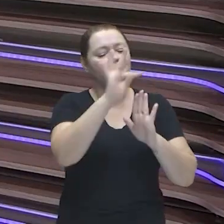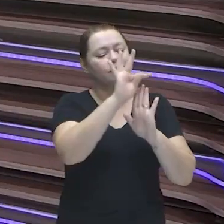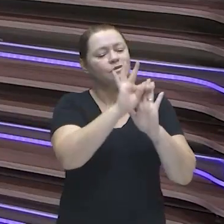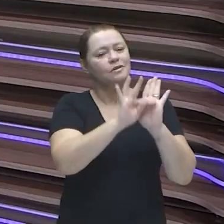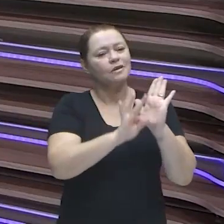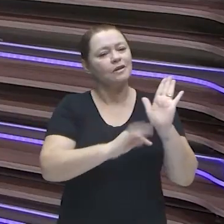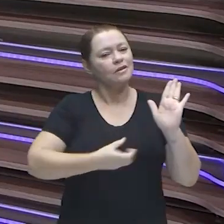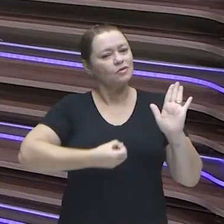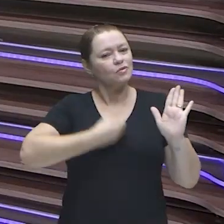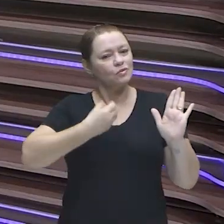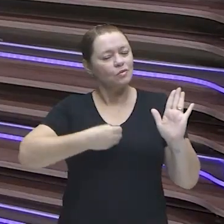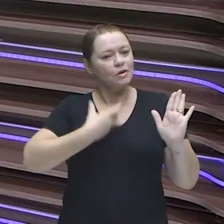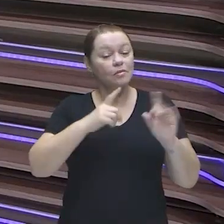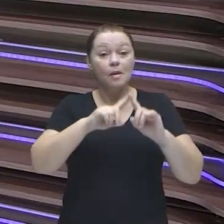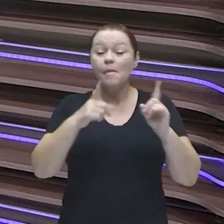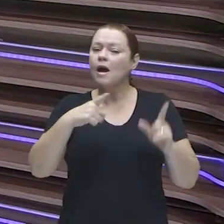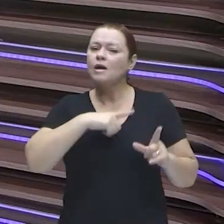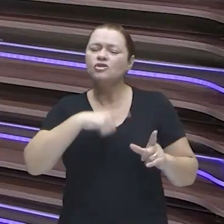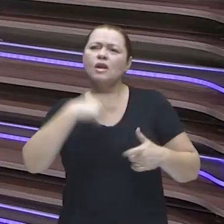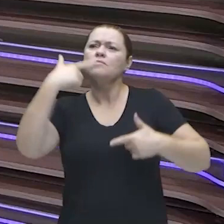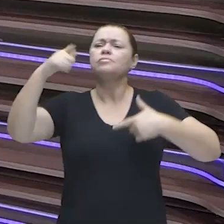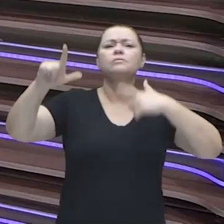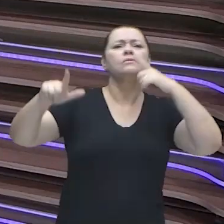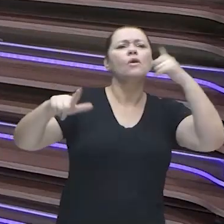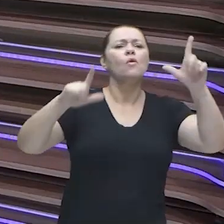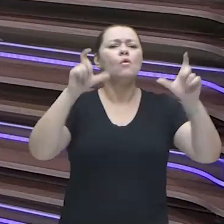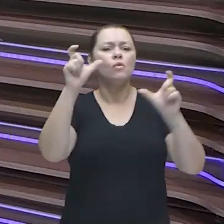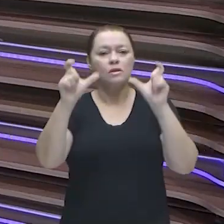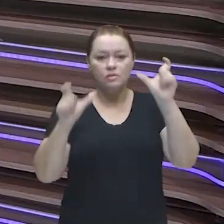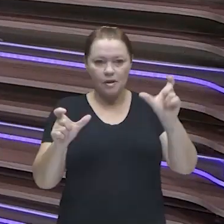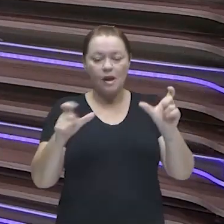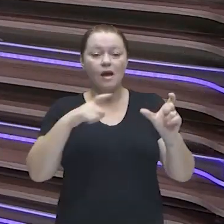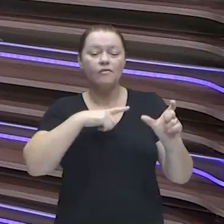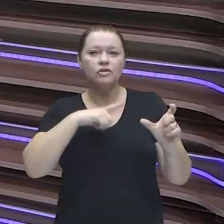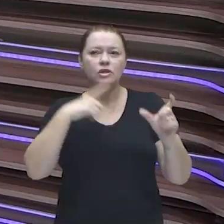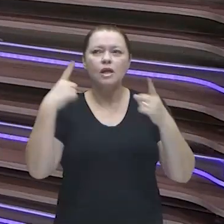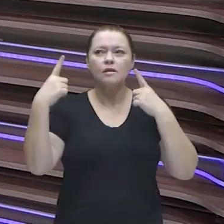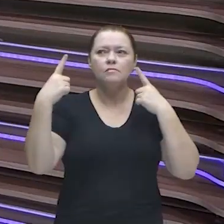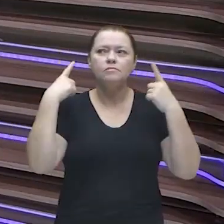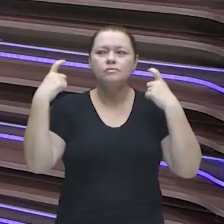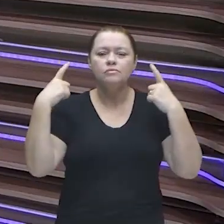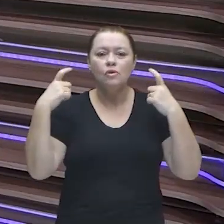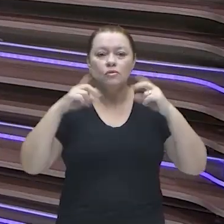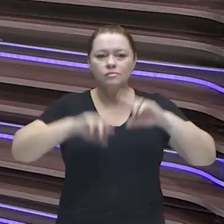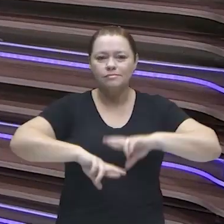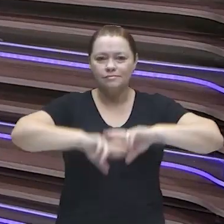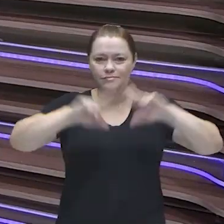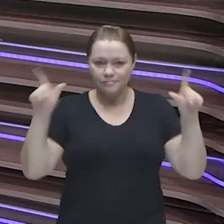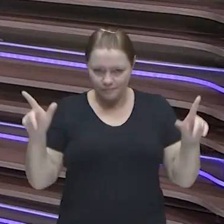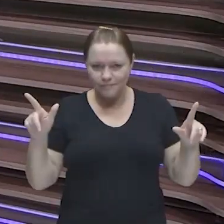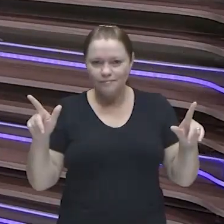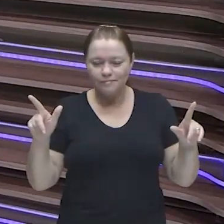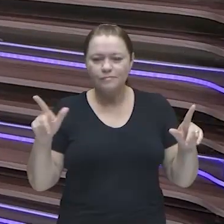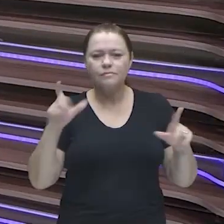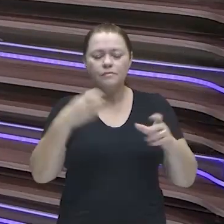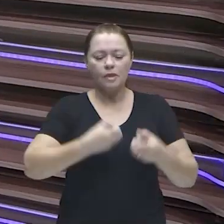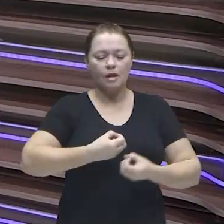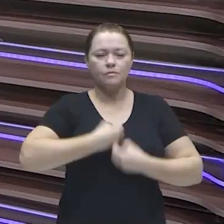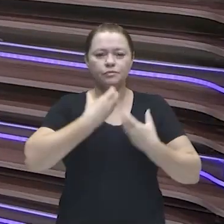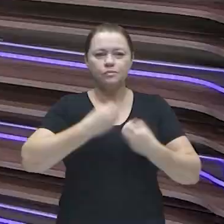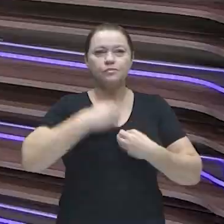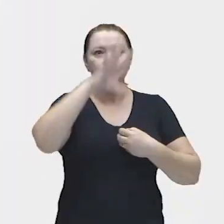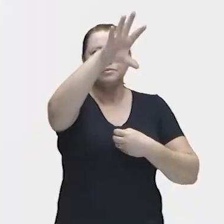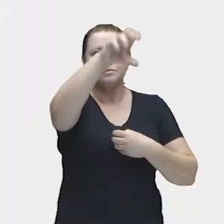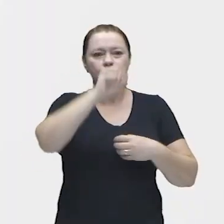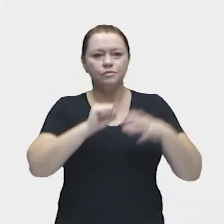tem outras palavras que modificam o som. Vamos ver essas outras duas palavras também retiradas lá do nosso poema A Casa.